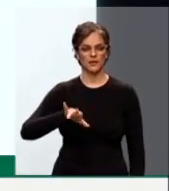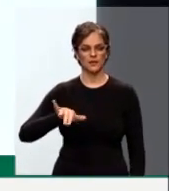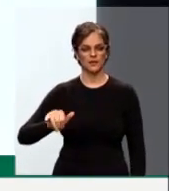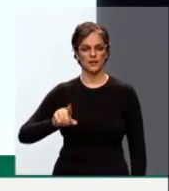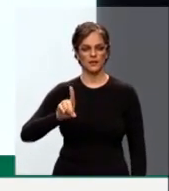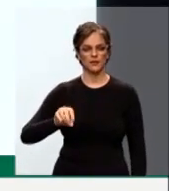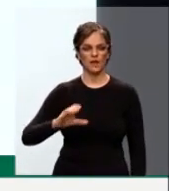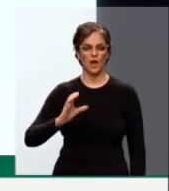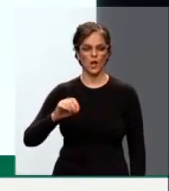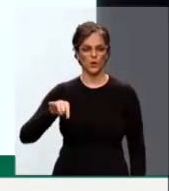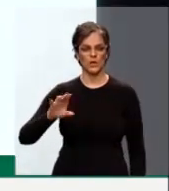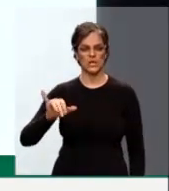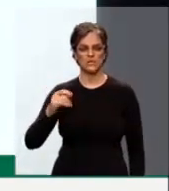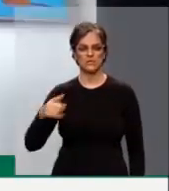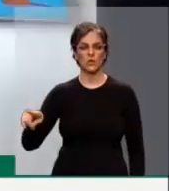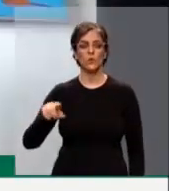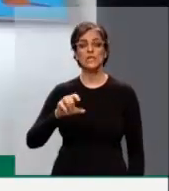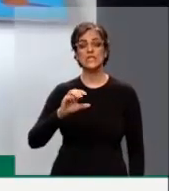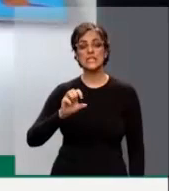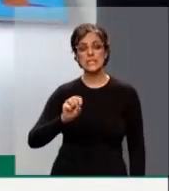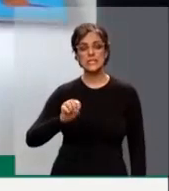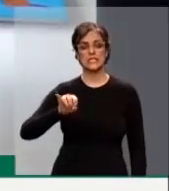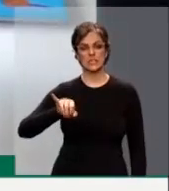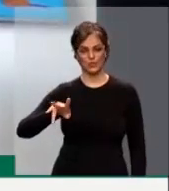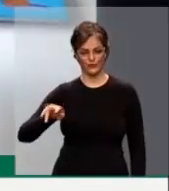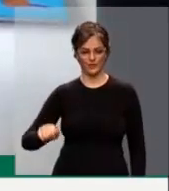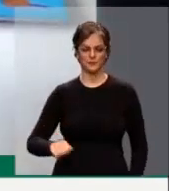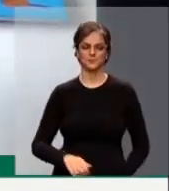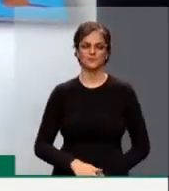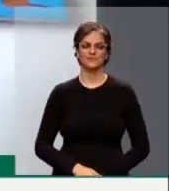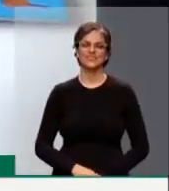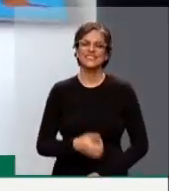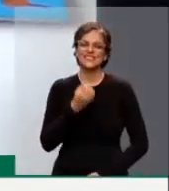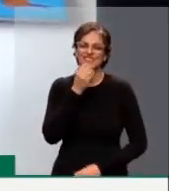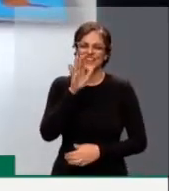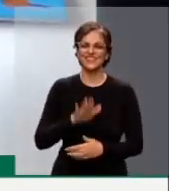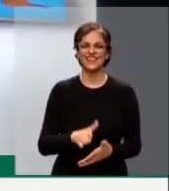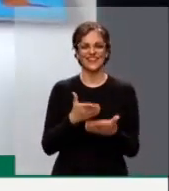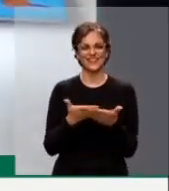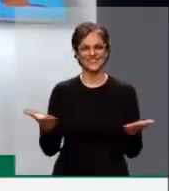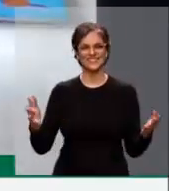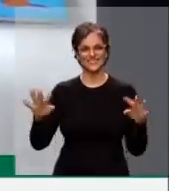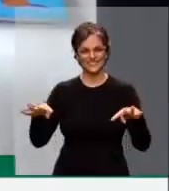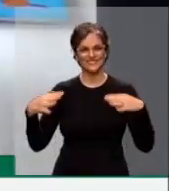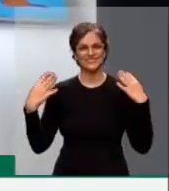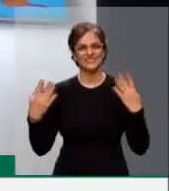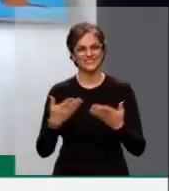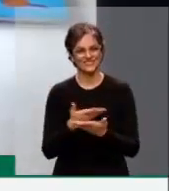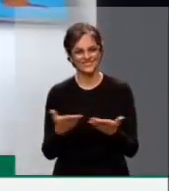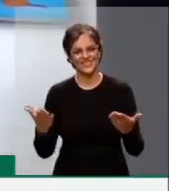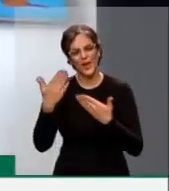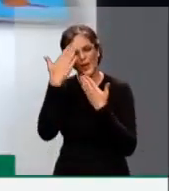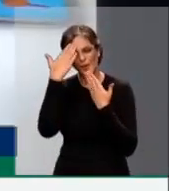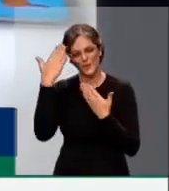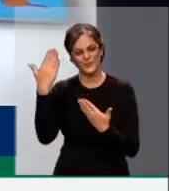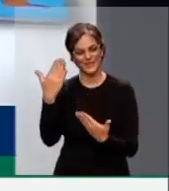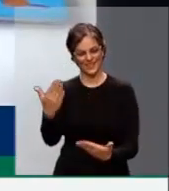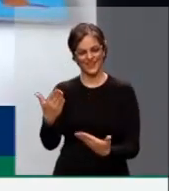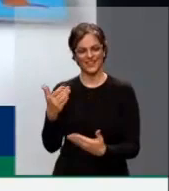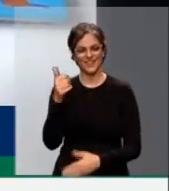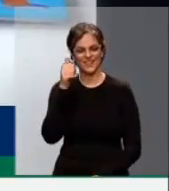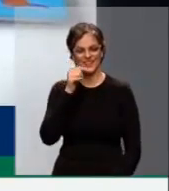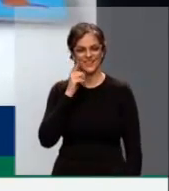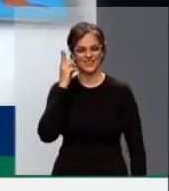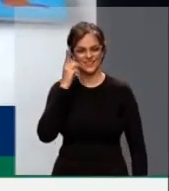Silva. Boa tarde a todas as presentes. Obrigada,